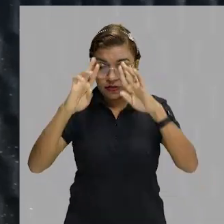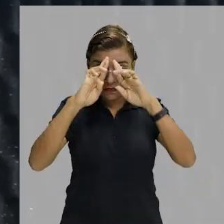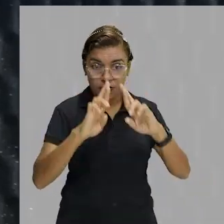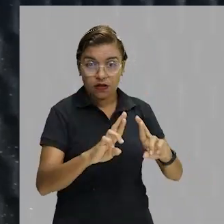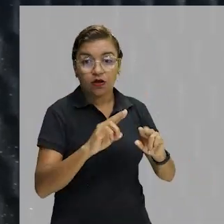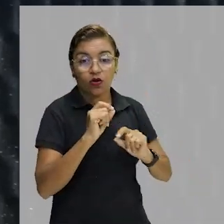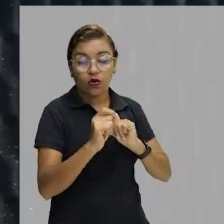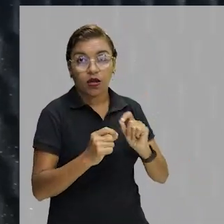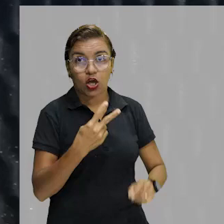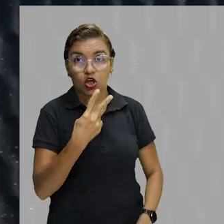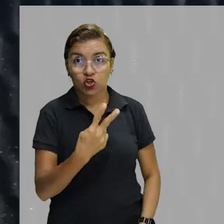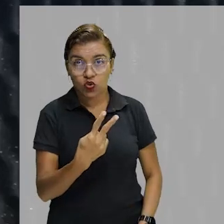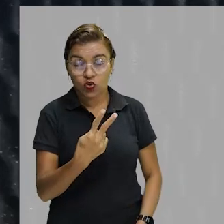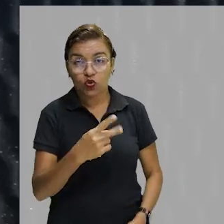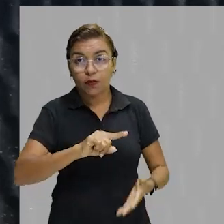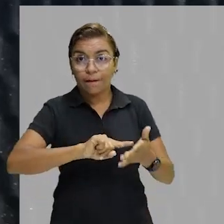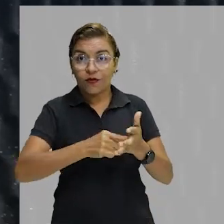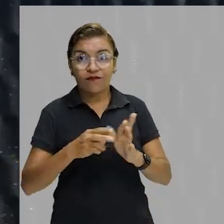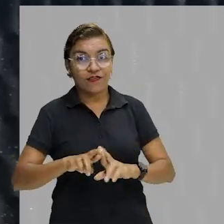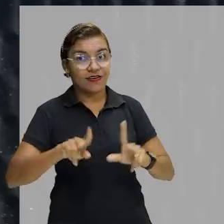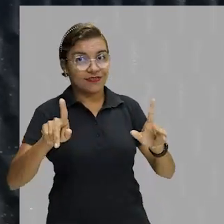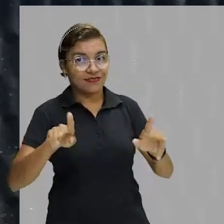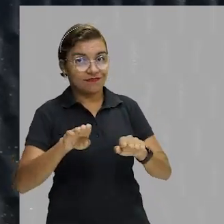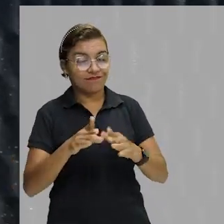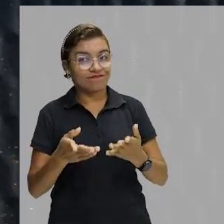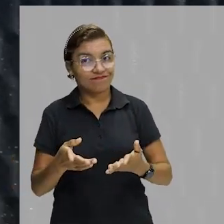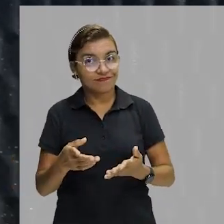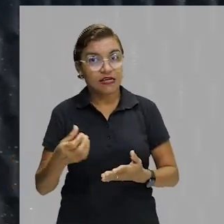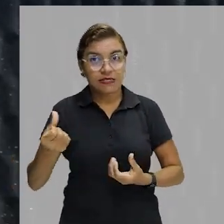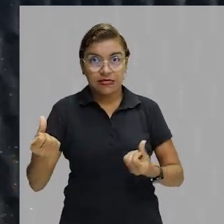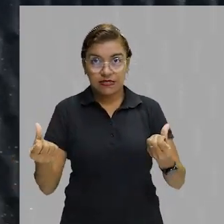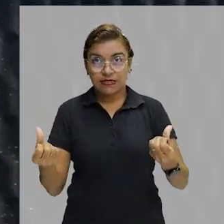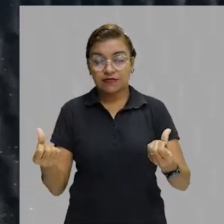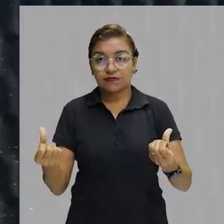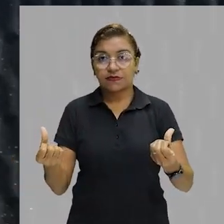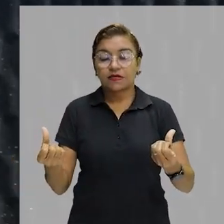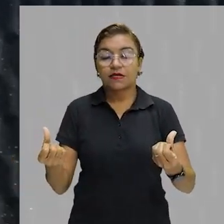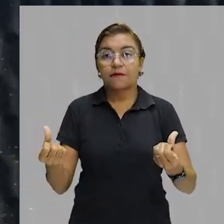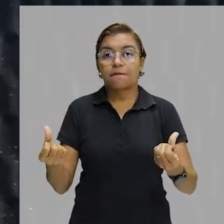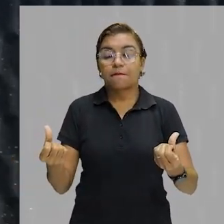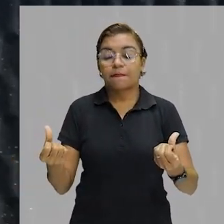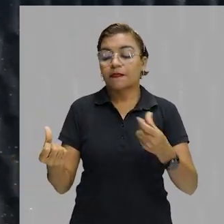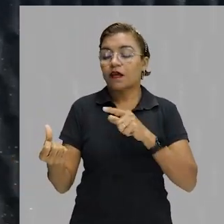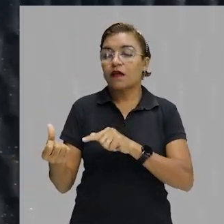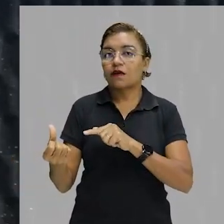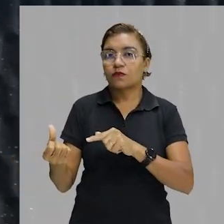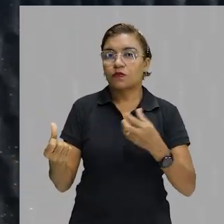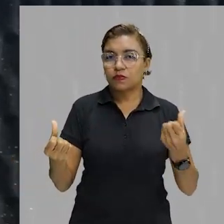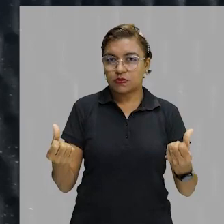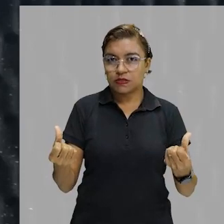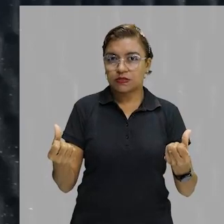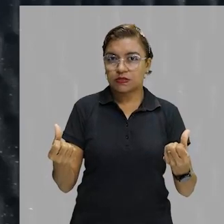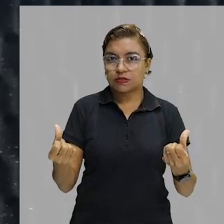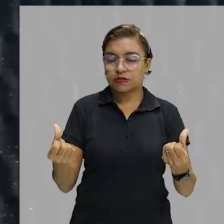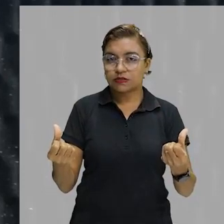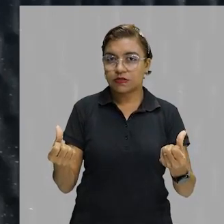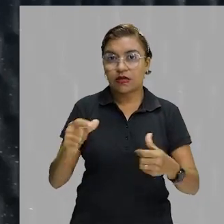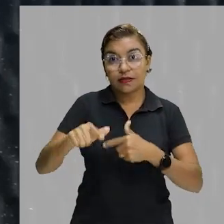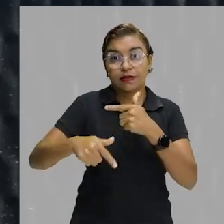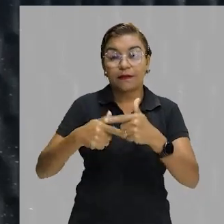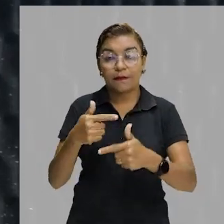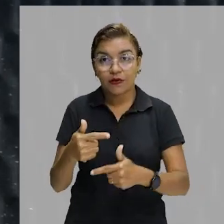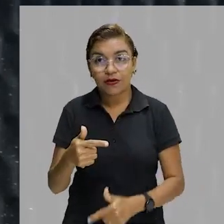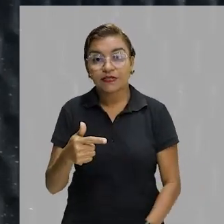questão dos 2 pontos de diferença. Então está 6-6. Quando chegou no 6-6, eles entraram o quê? No tie